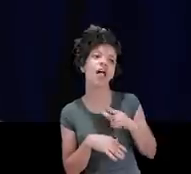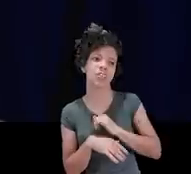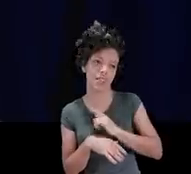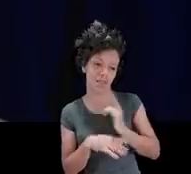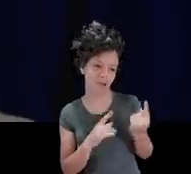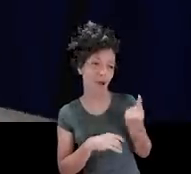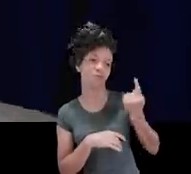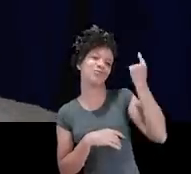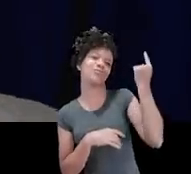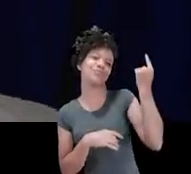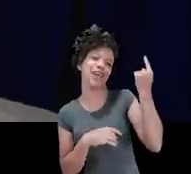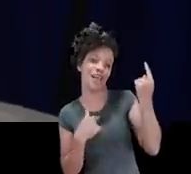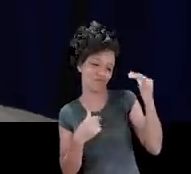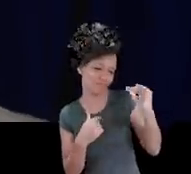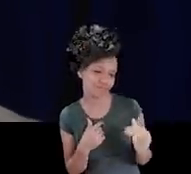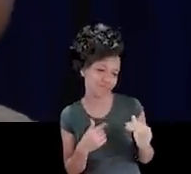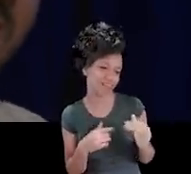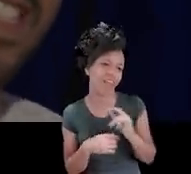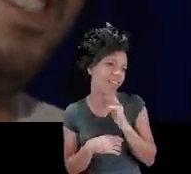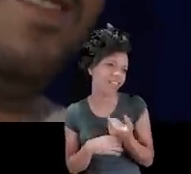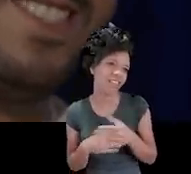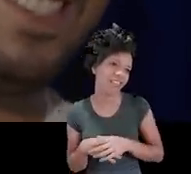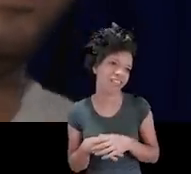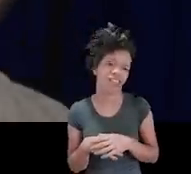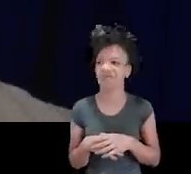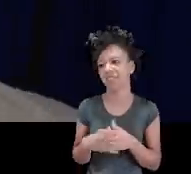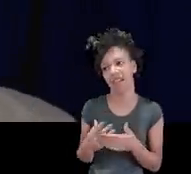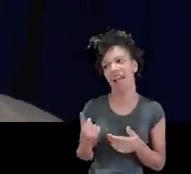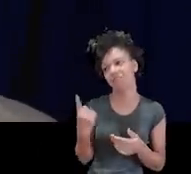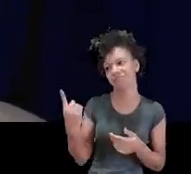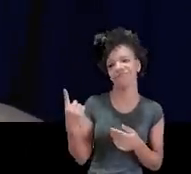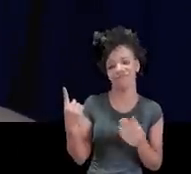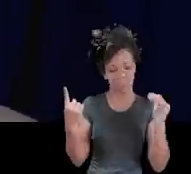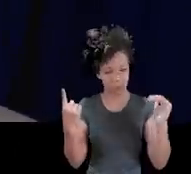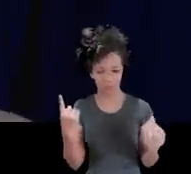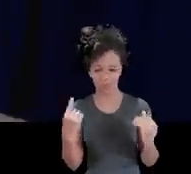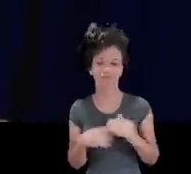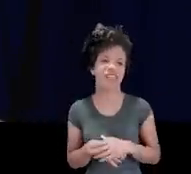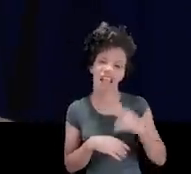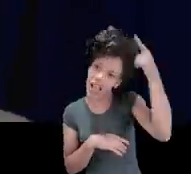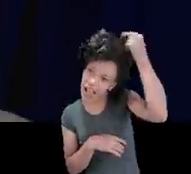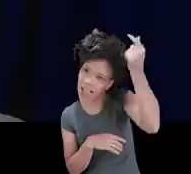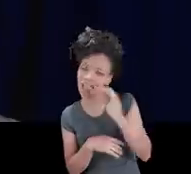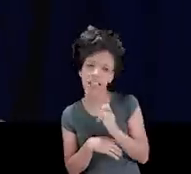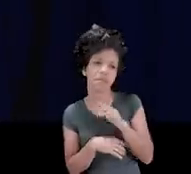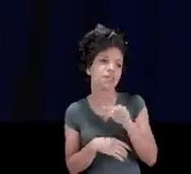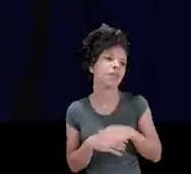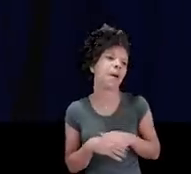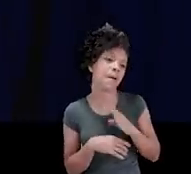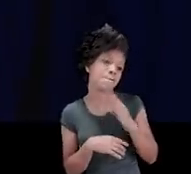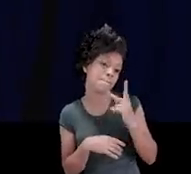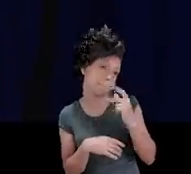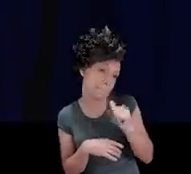tenho altura, né, cara? Eu sou baixinho. Entendi. Então ninguém vai me comparar. Você é careca e baixinho, você tá muito fodido. Ninguém vai me comparar. Cebolinha. Bartês, o goleiro da França. Puta,